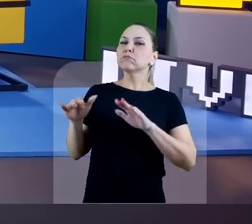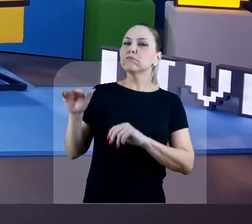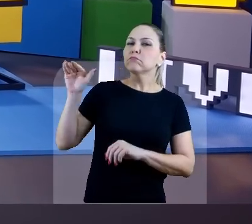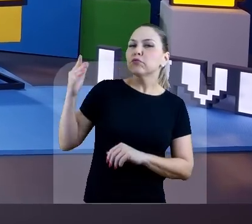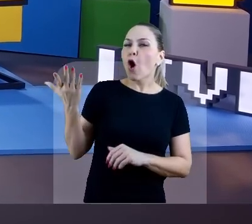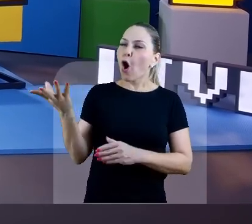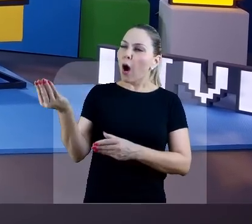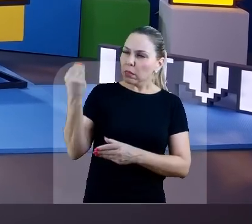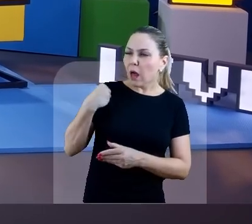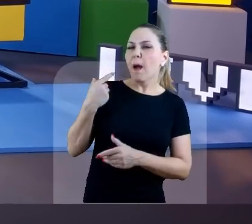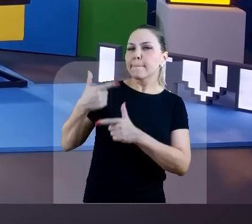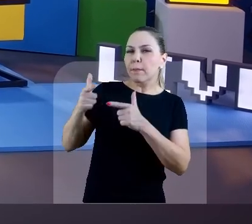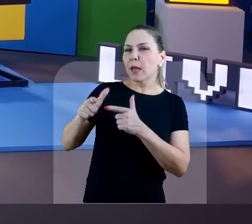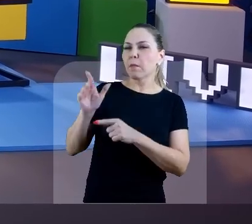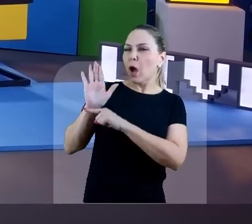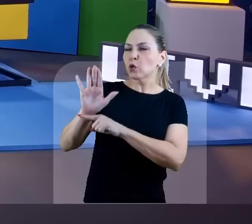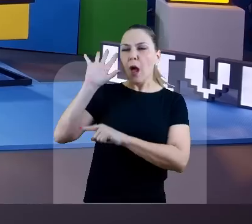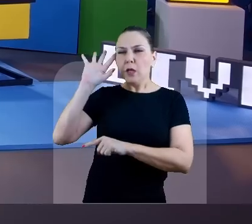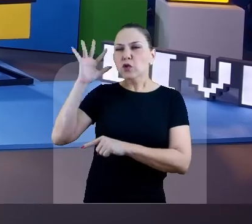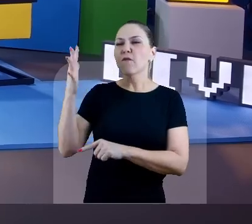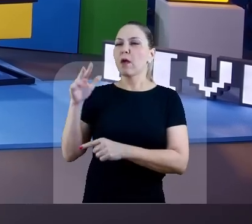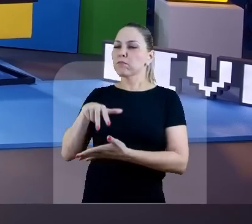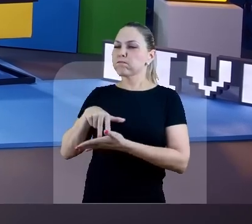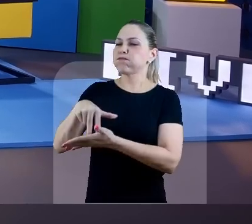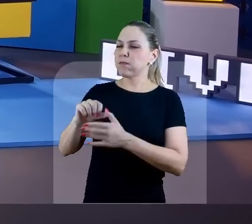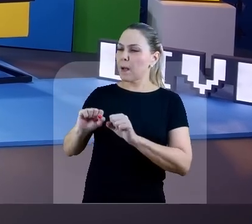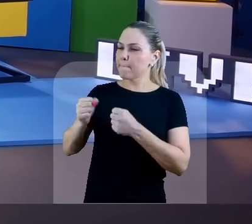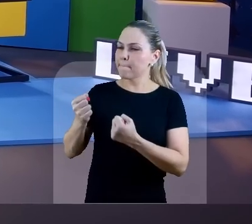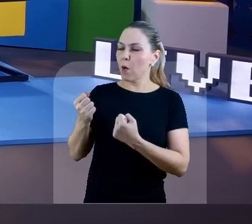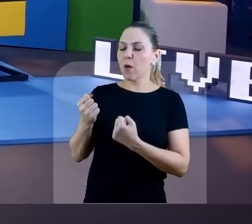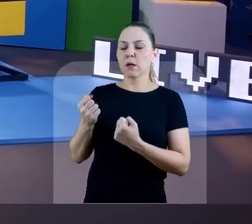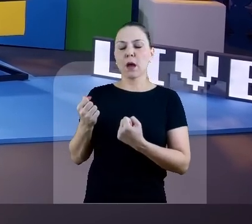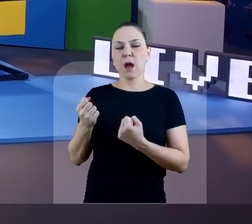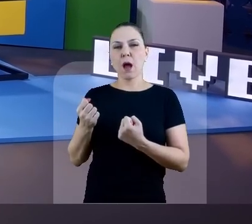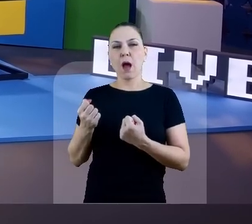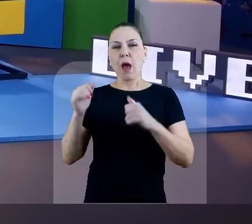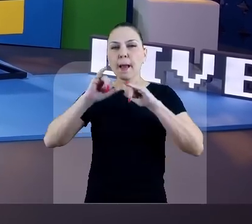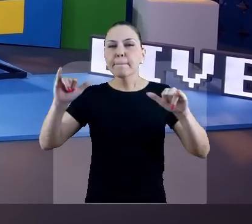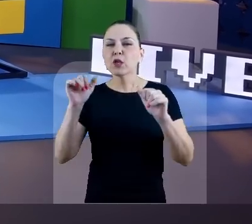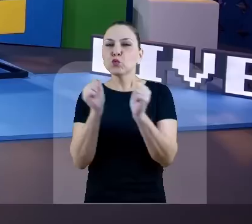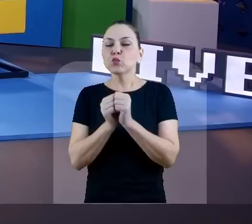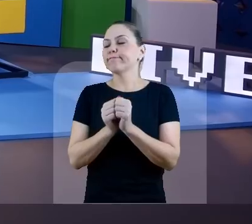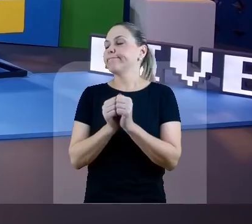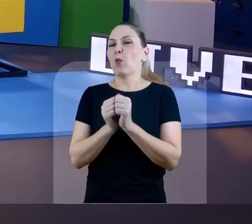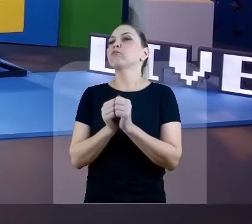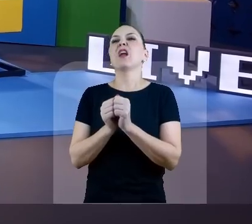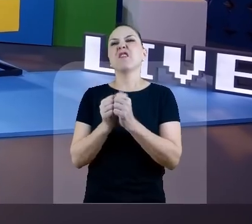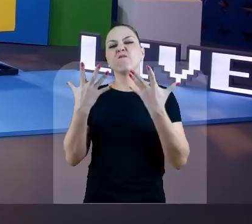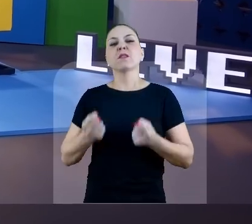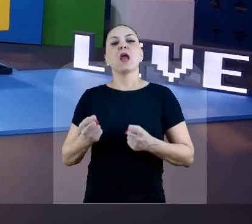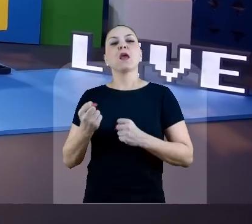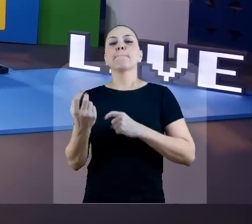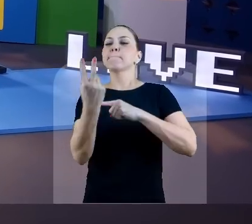cara, joga essa coisa para a gente, que a gente está aqui, a gente vai de frente de combate aqui com a imprensa. Não, ele pegava e levava. Ou seja, em